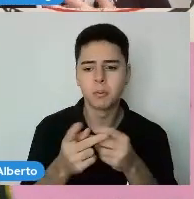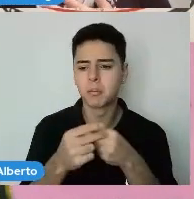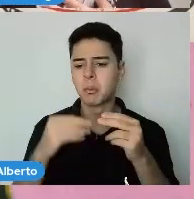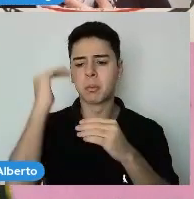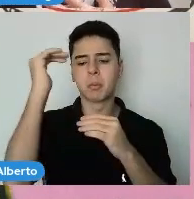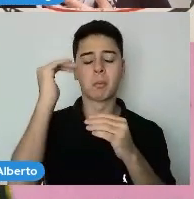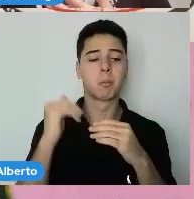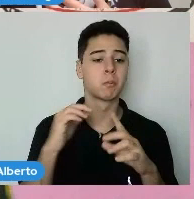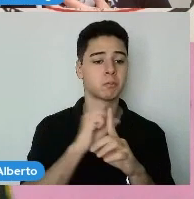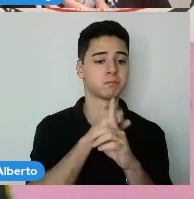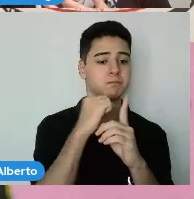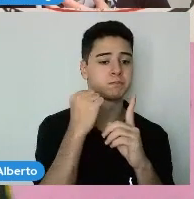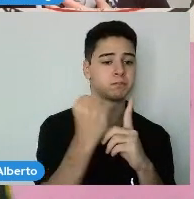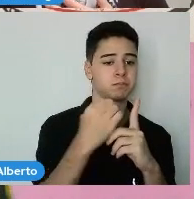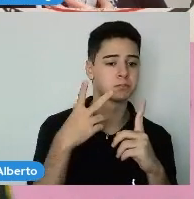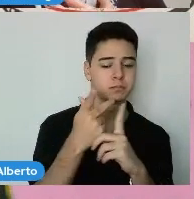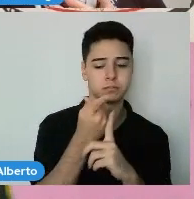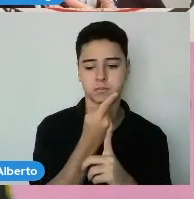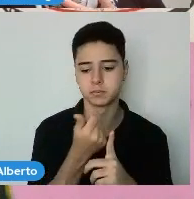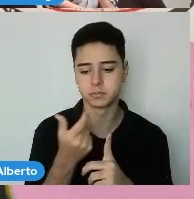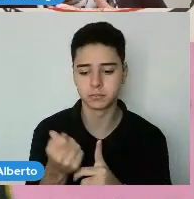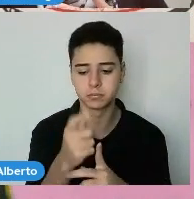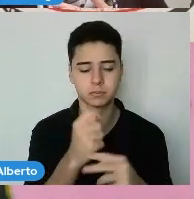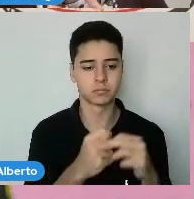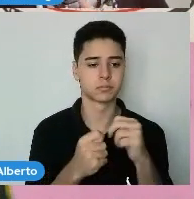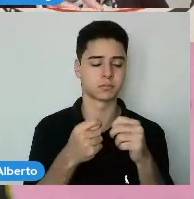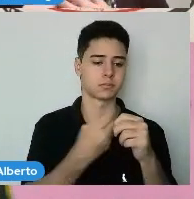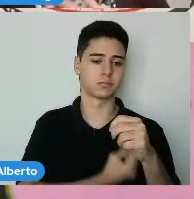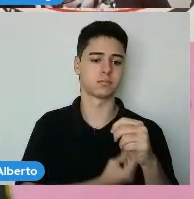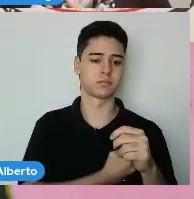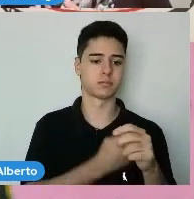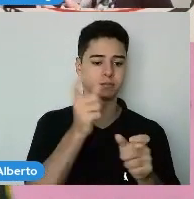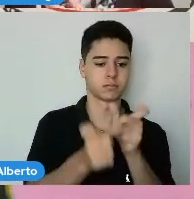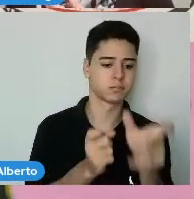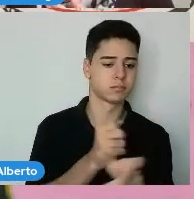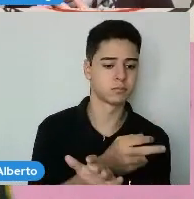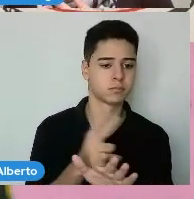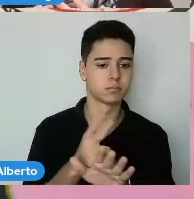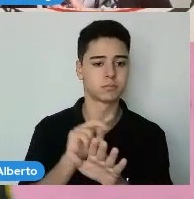né, da questão econômica na vida das pessoas e da